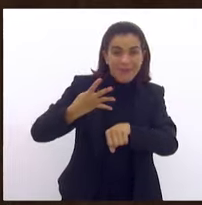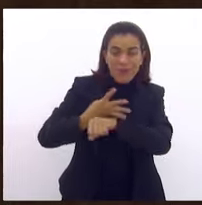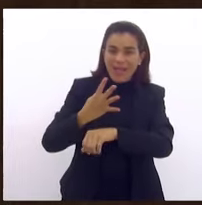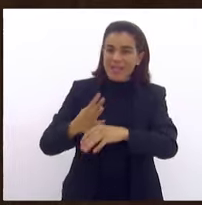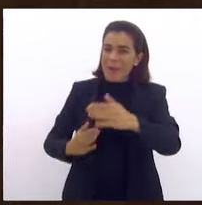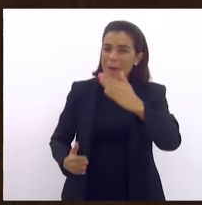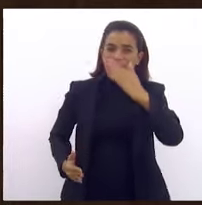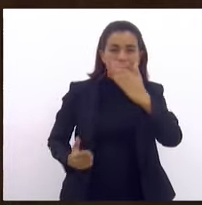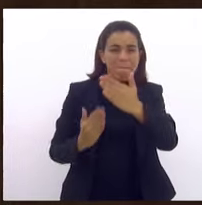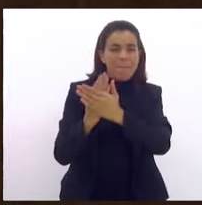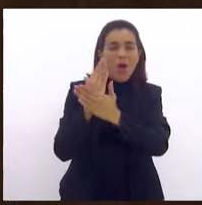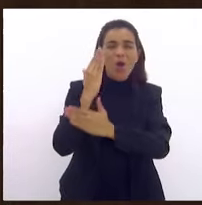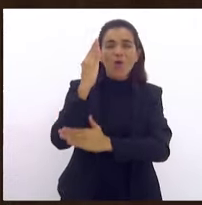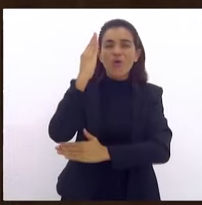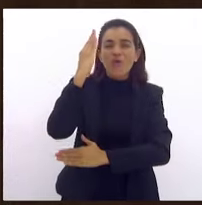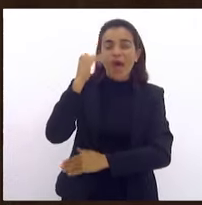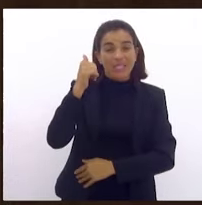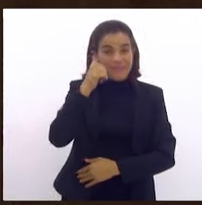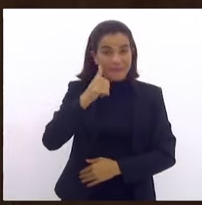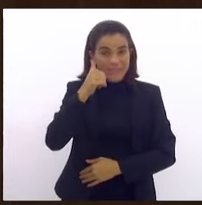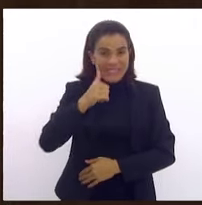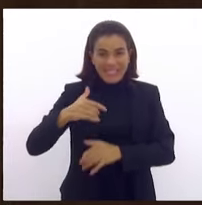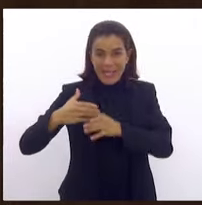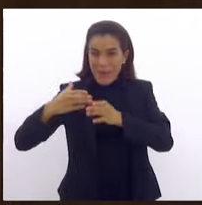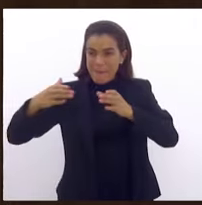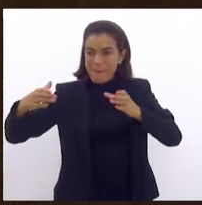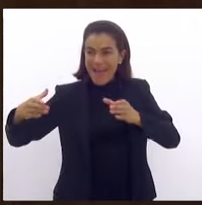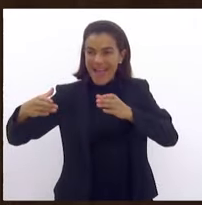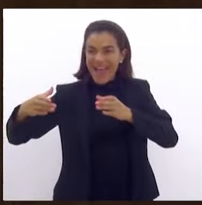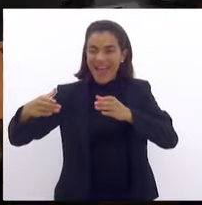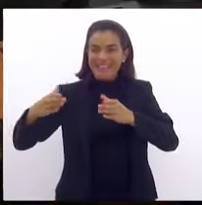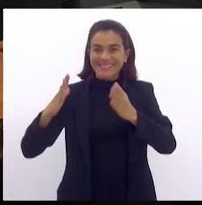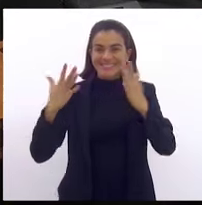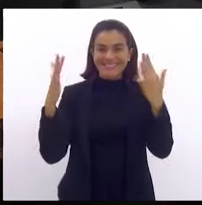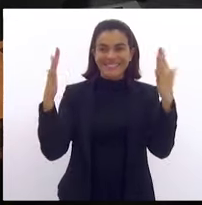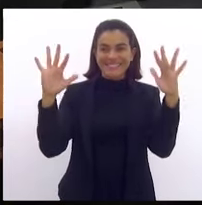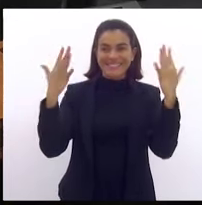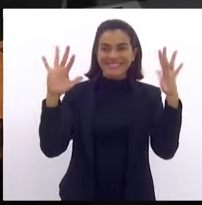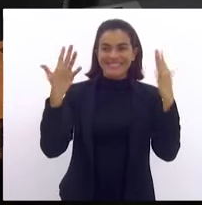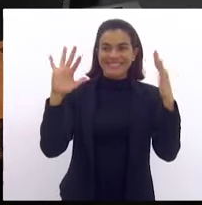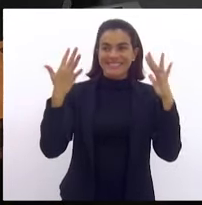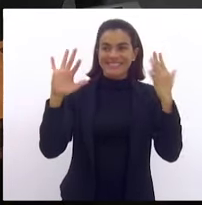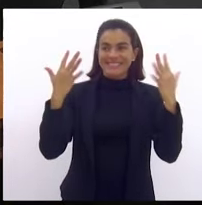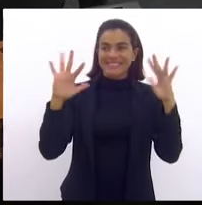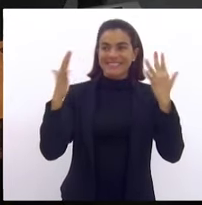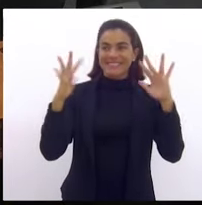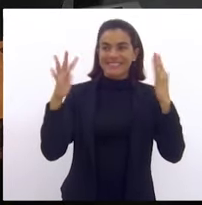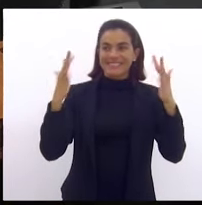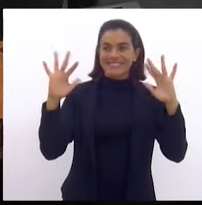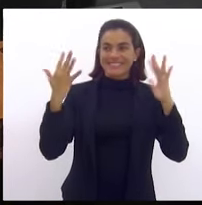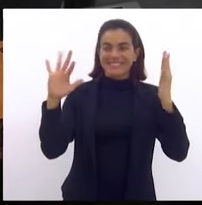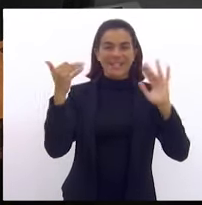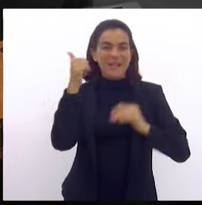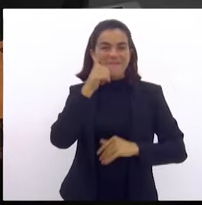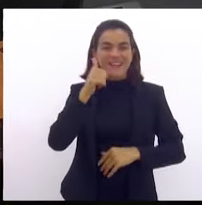recorde das mulheres prevalecerem na bancada do Parlamento Juvenil. Muito obrigado. Parabéns,